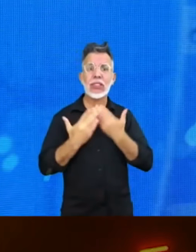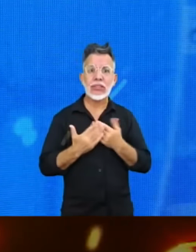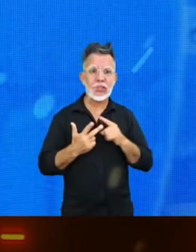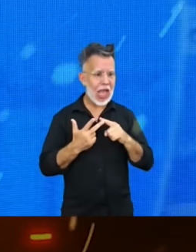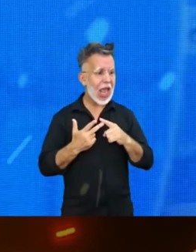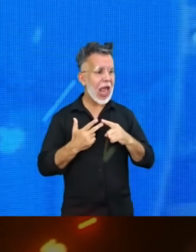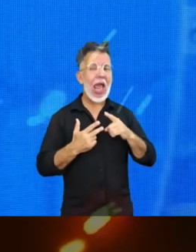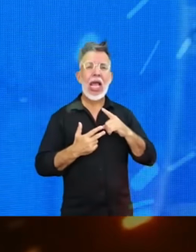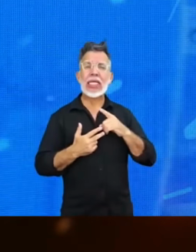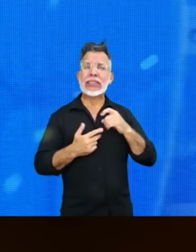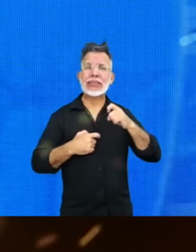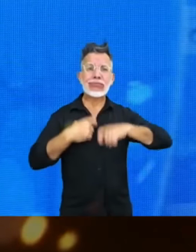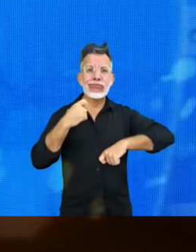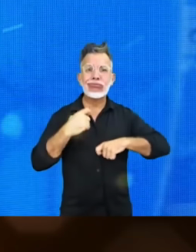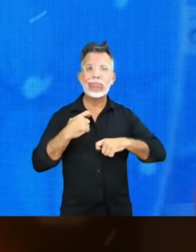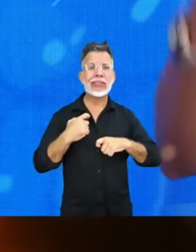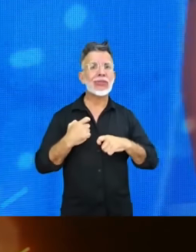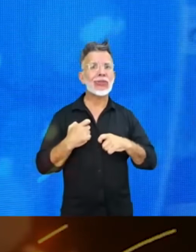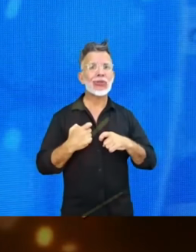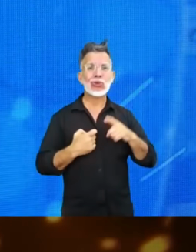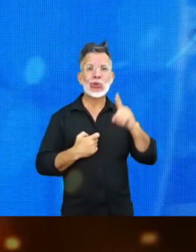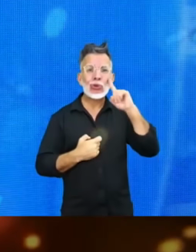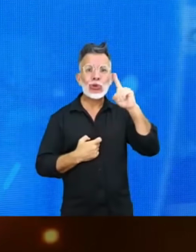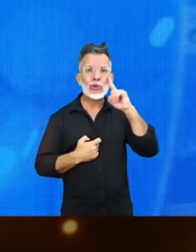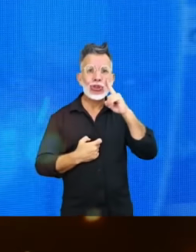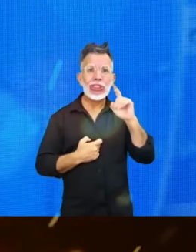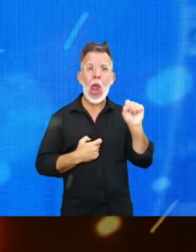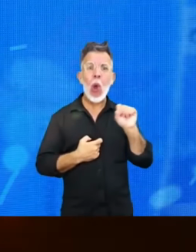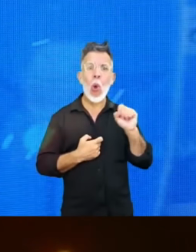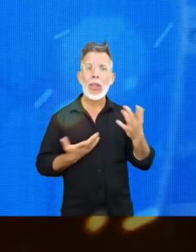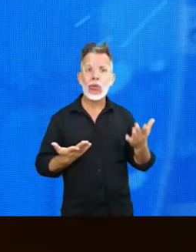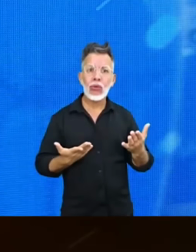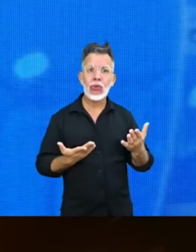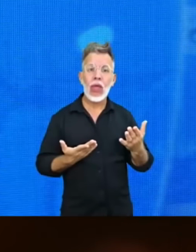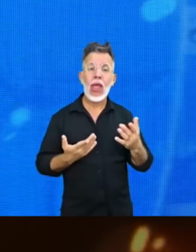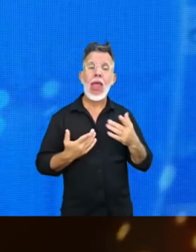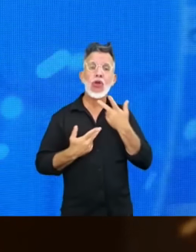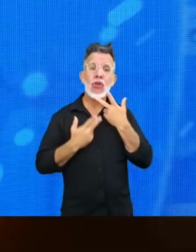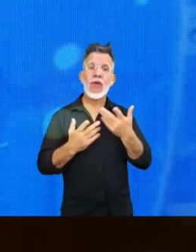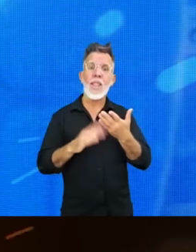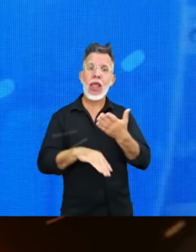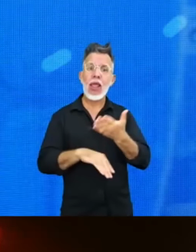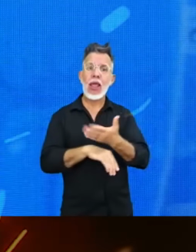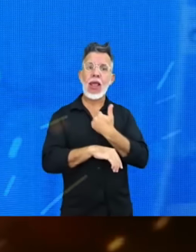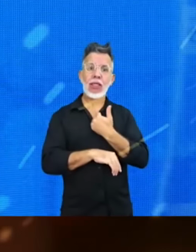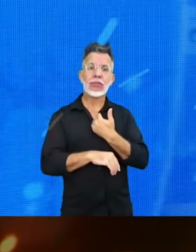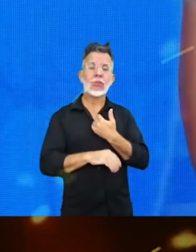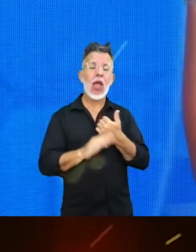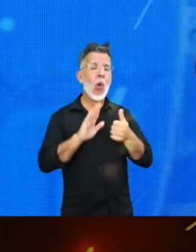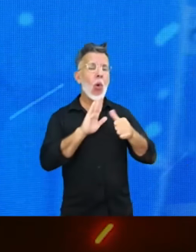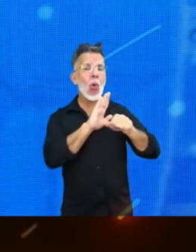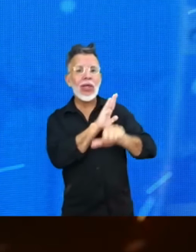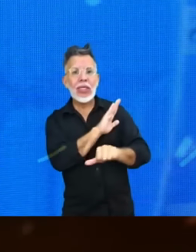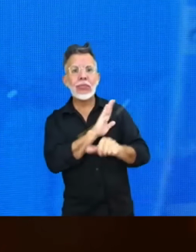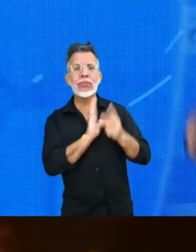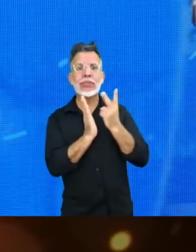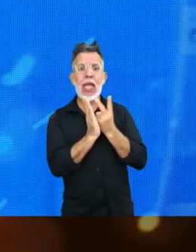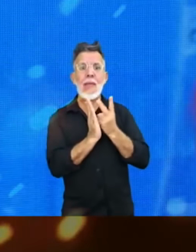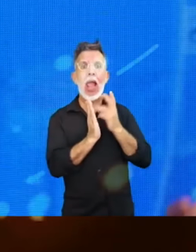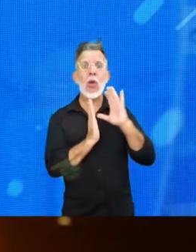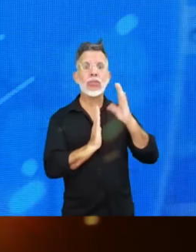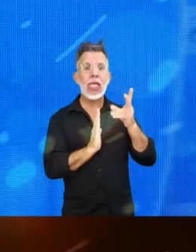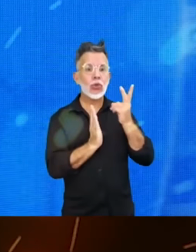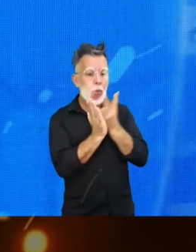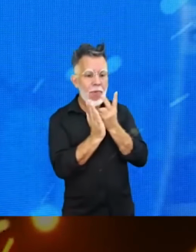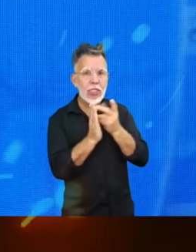estupros por dia que a gente fica sabendo Eu já falei aqui mais cedo o crime sempre acontece no mesmo lugar são essas áreas que